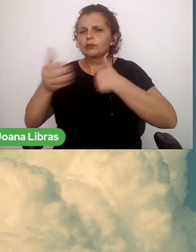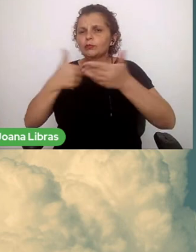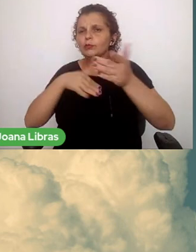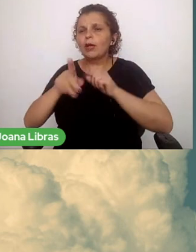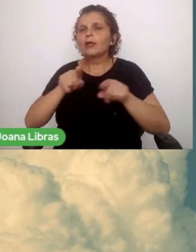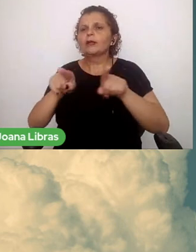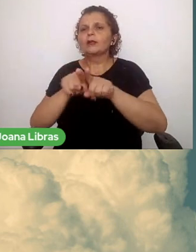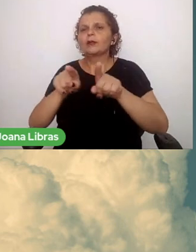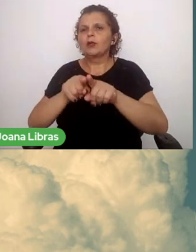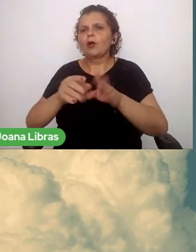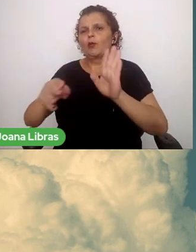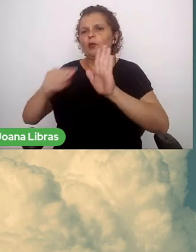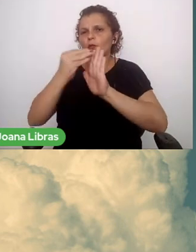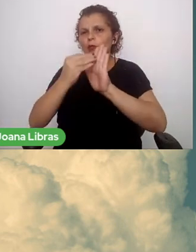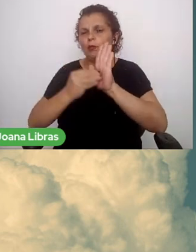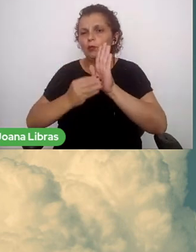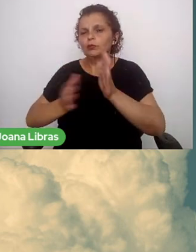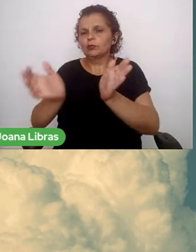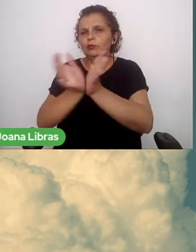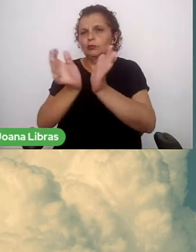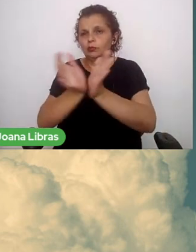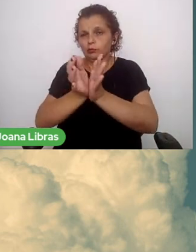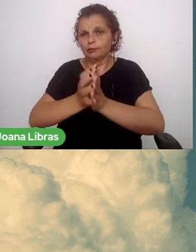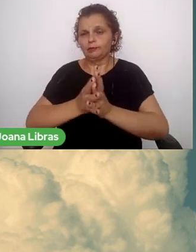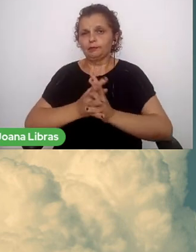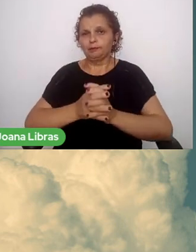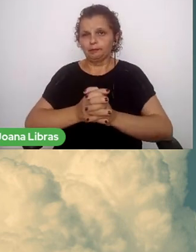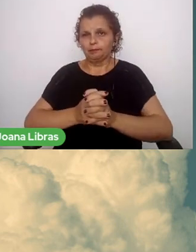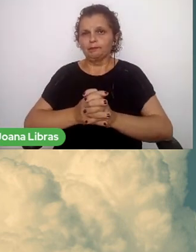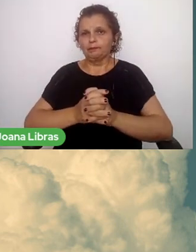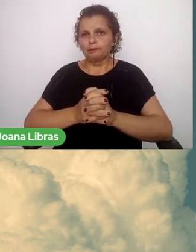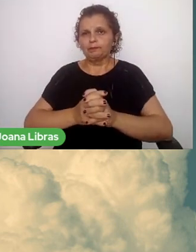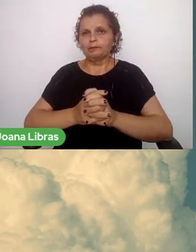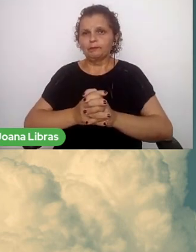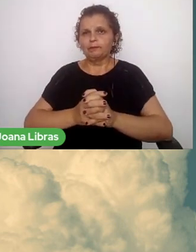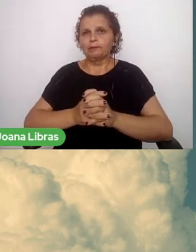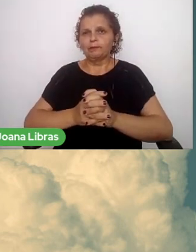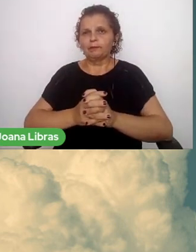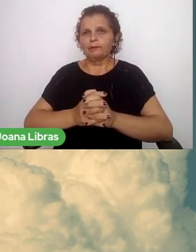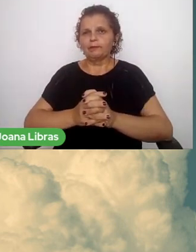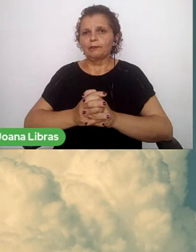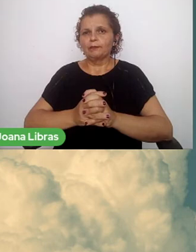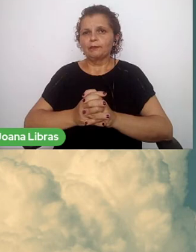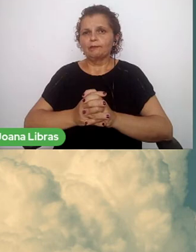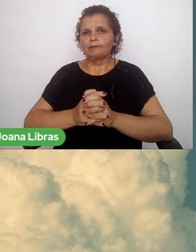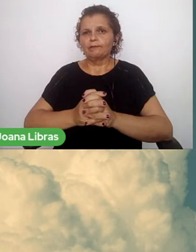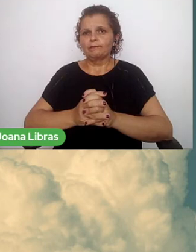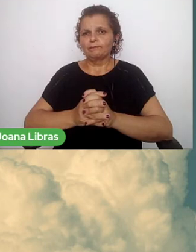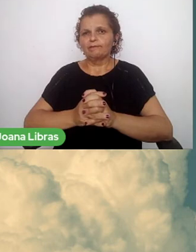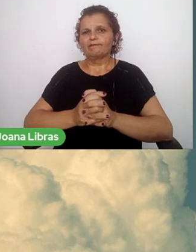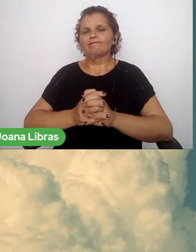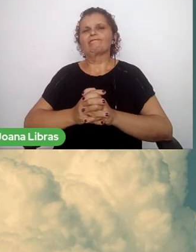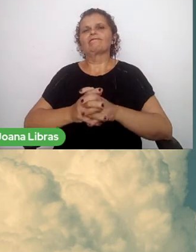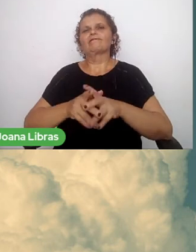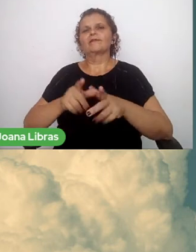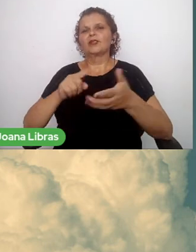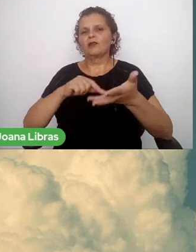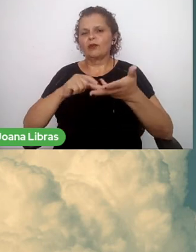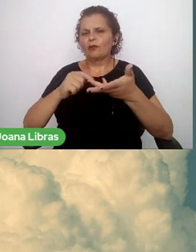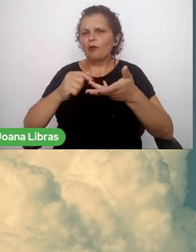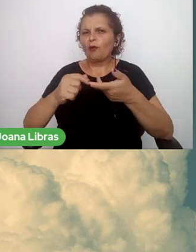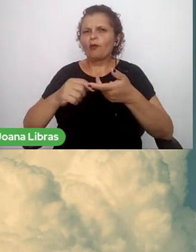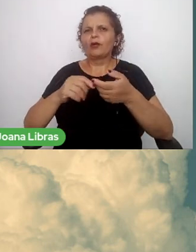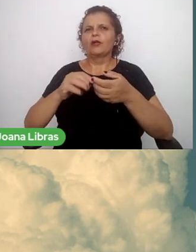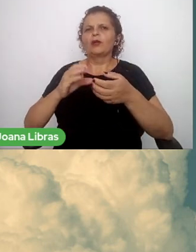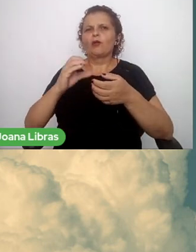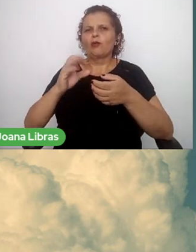funcionamento e acordos do time? Olha, Eu já vi no Confluence, eu já salvei no Confluence,